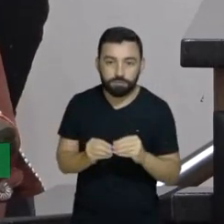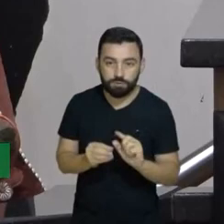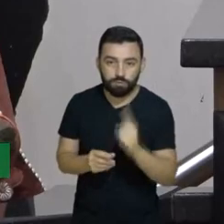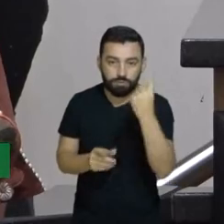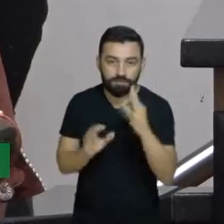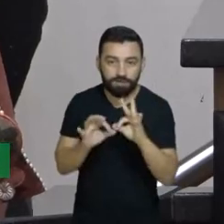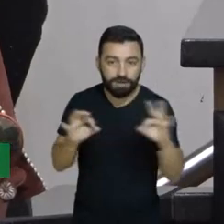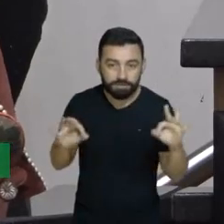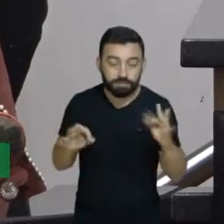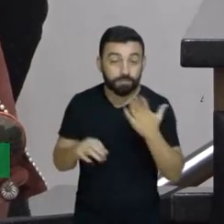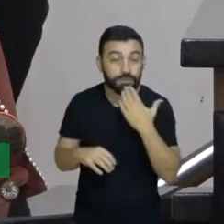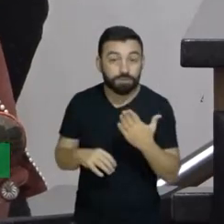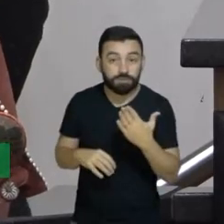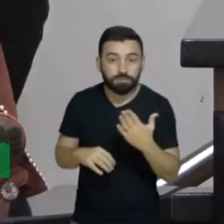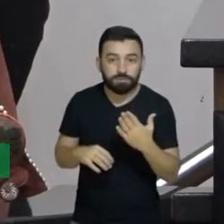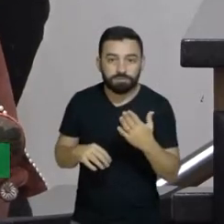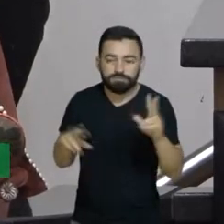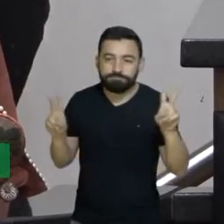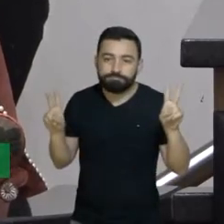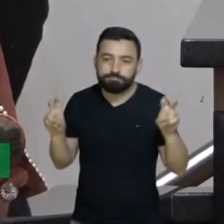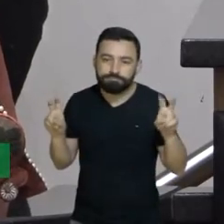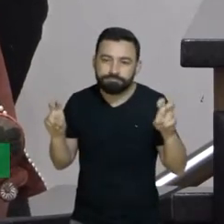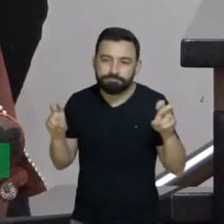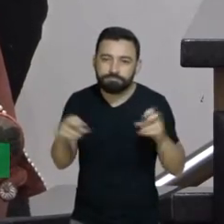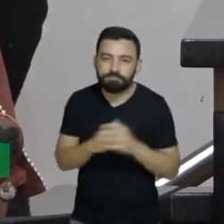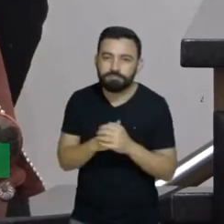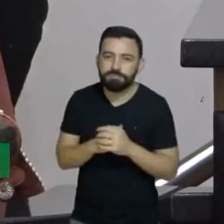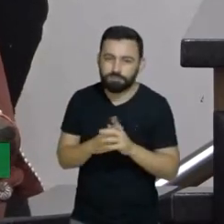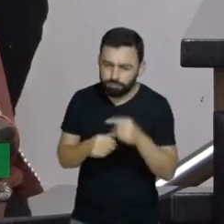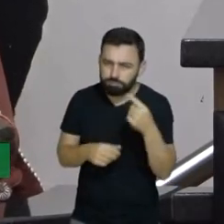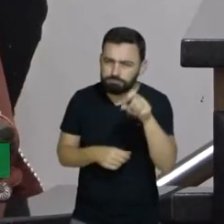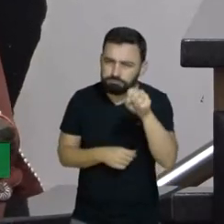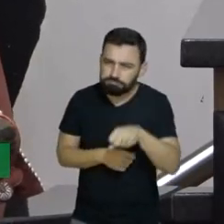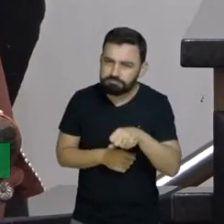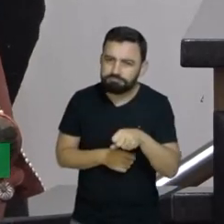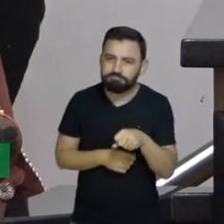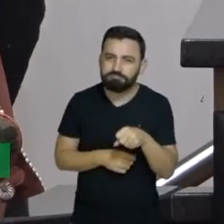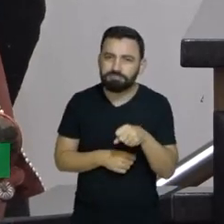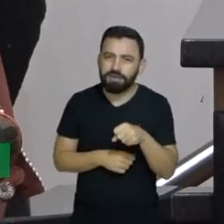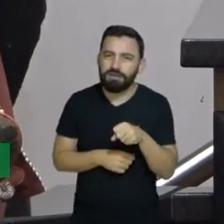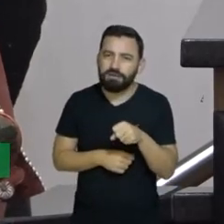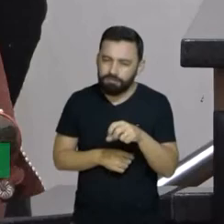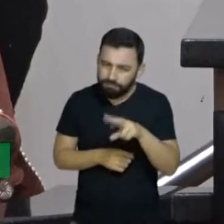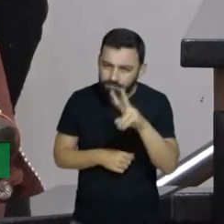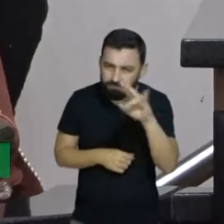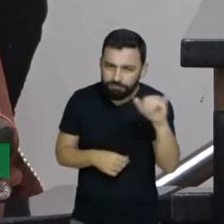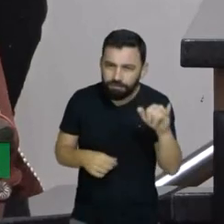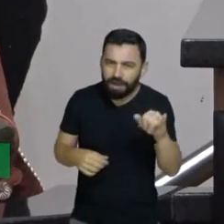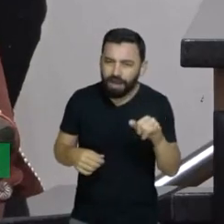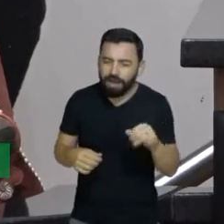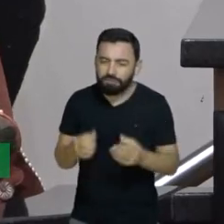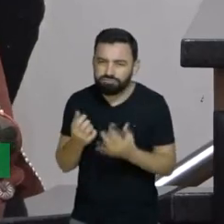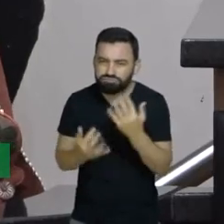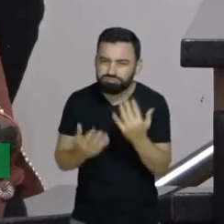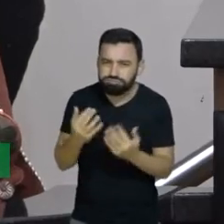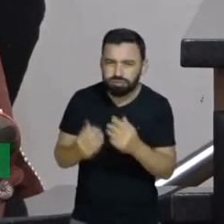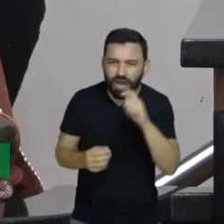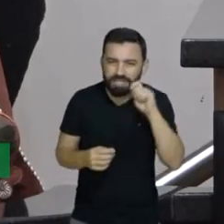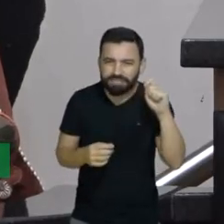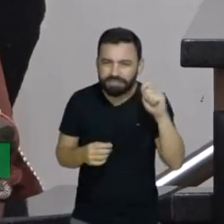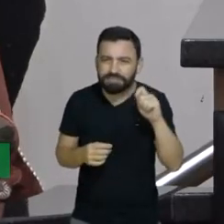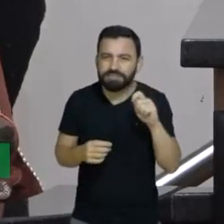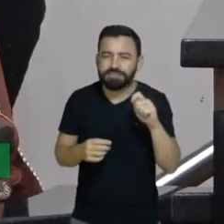seu pedido, abre aspas. Vamos sim, vamos fazer as sapecadas da serra e da